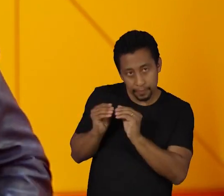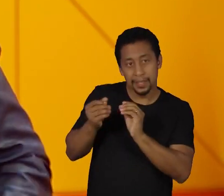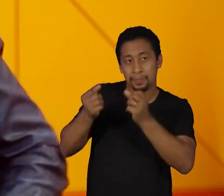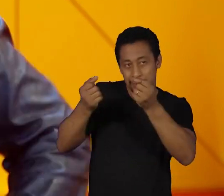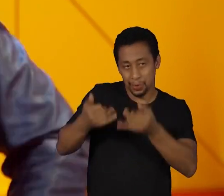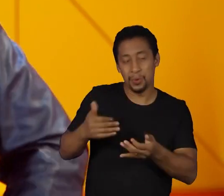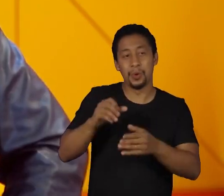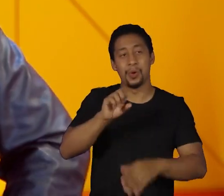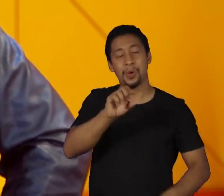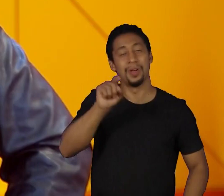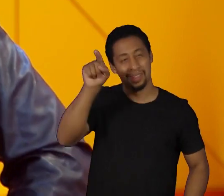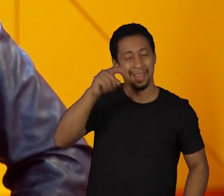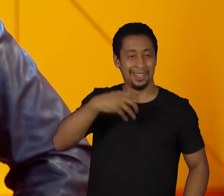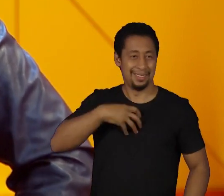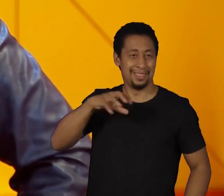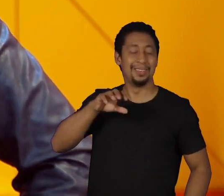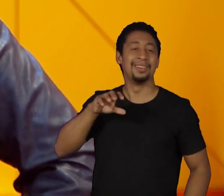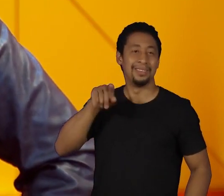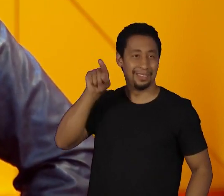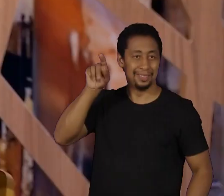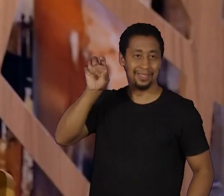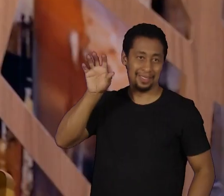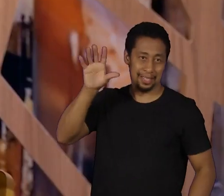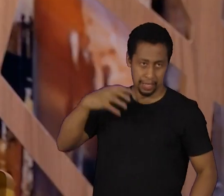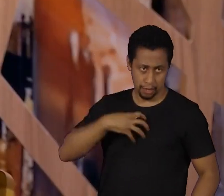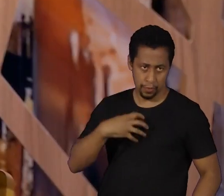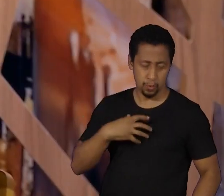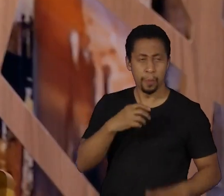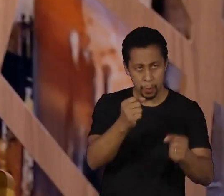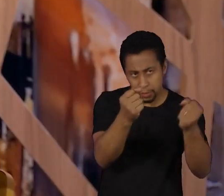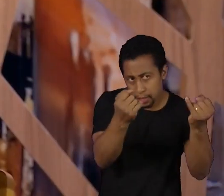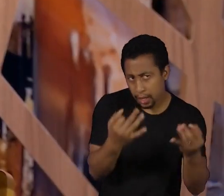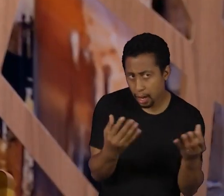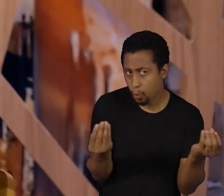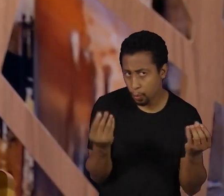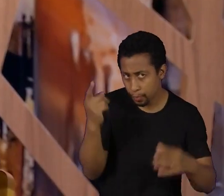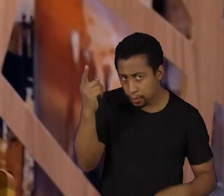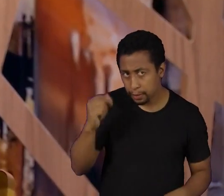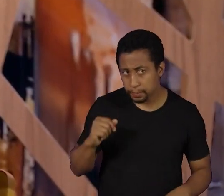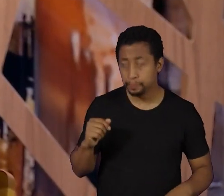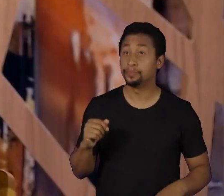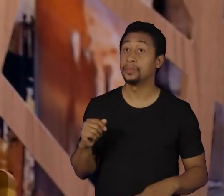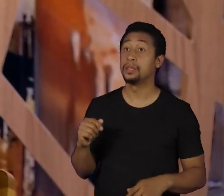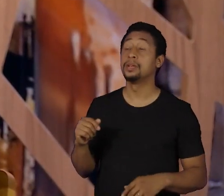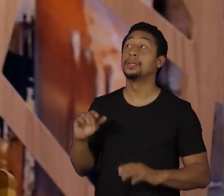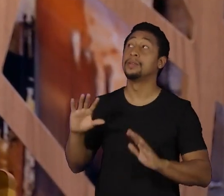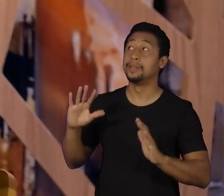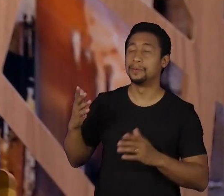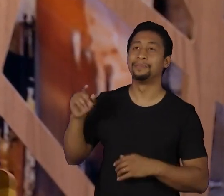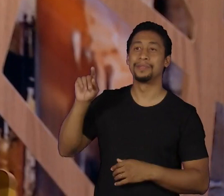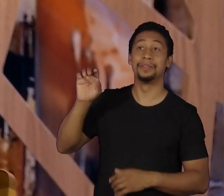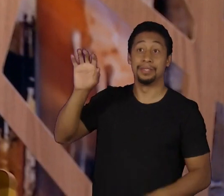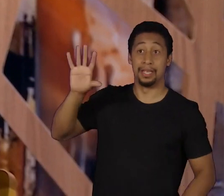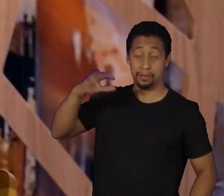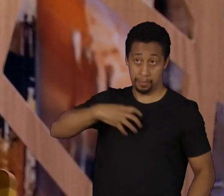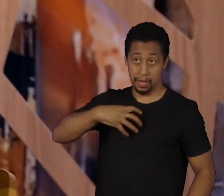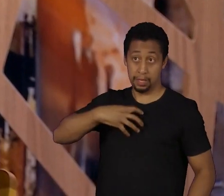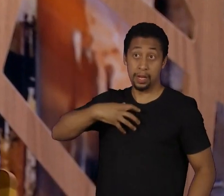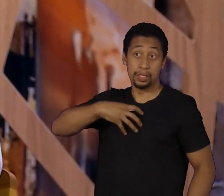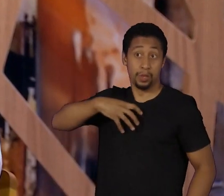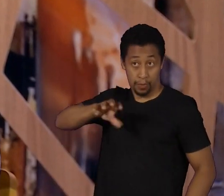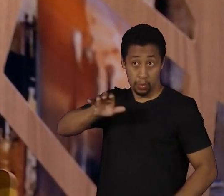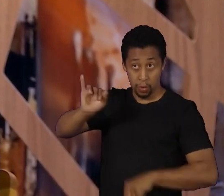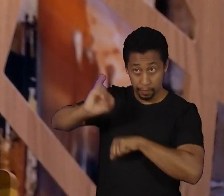que você trouxesse um pouco para a gente do que tem acontecido lá. Sim, os bares, restaurantes de Salvador estão largados, né?